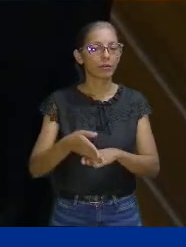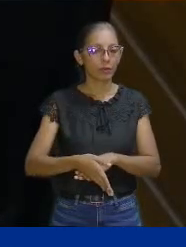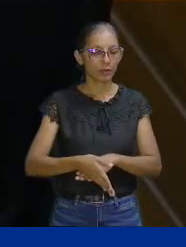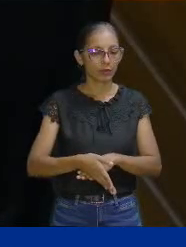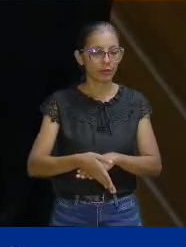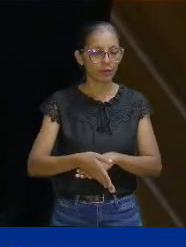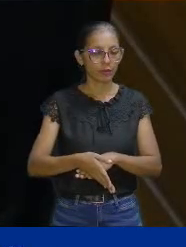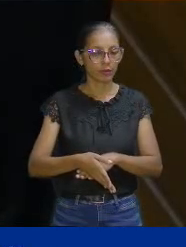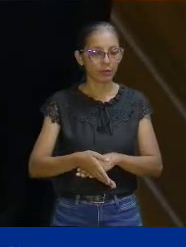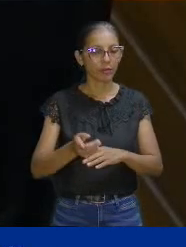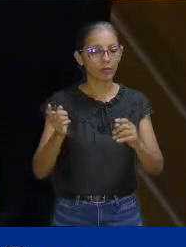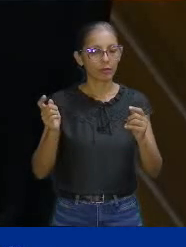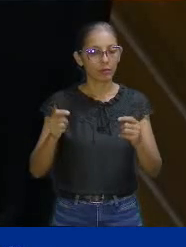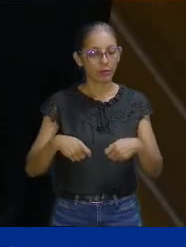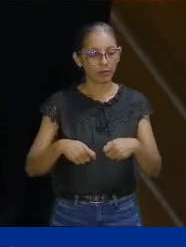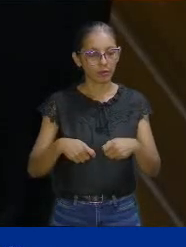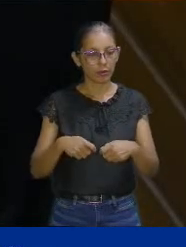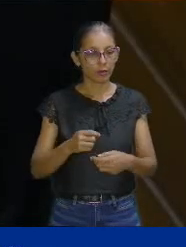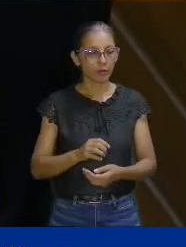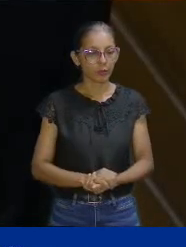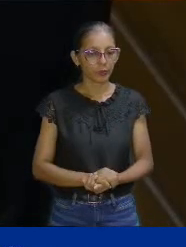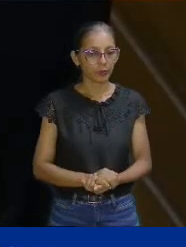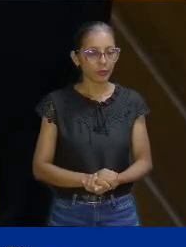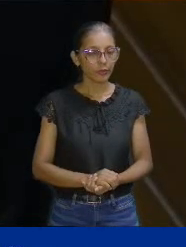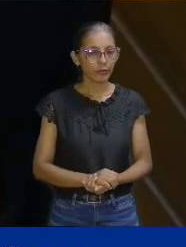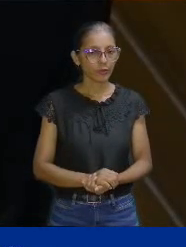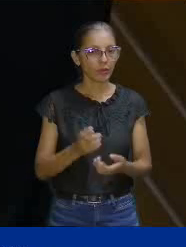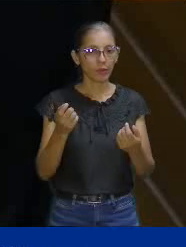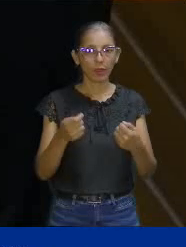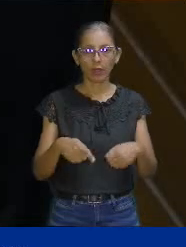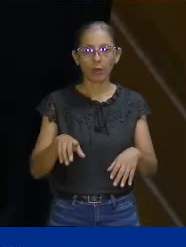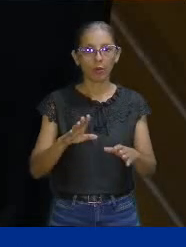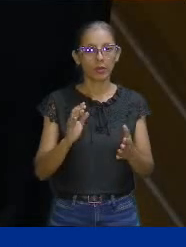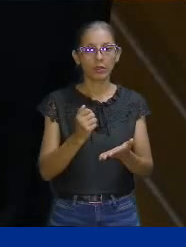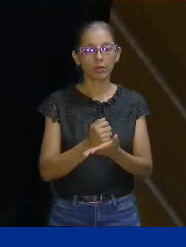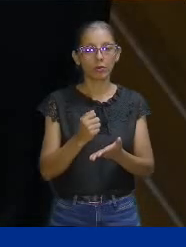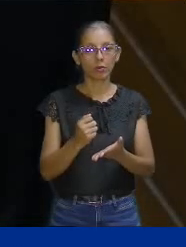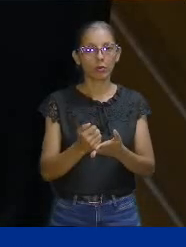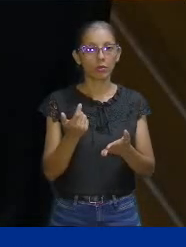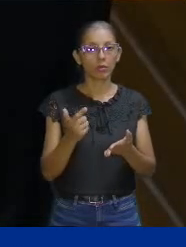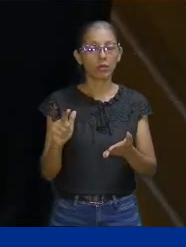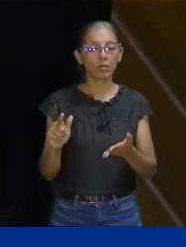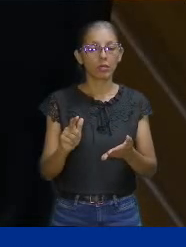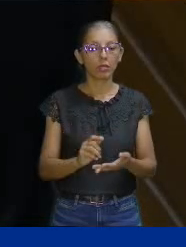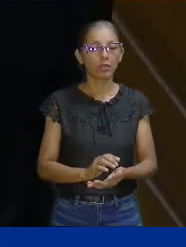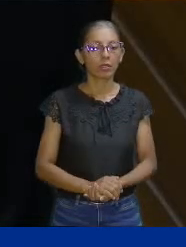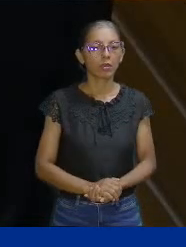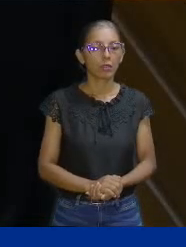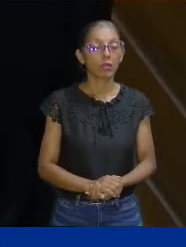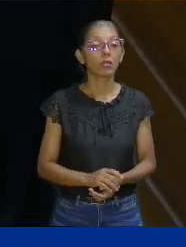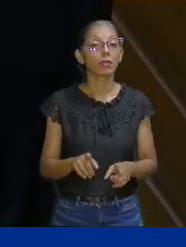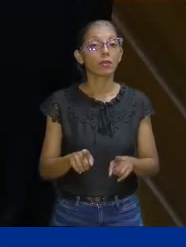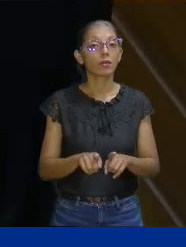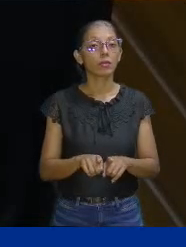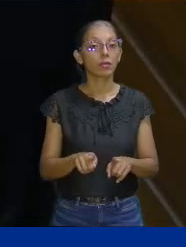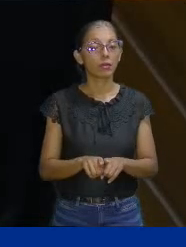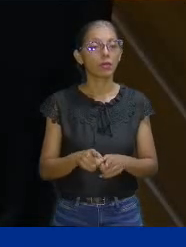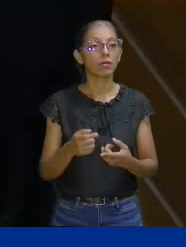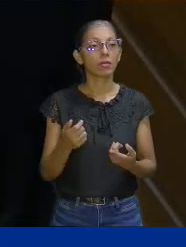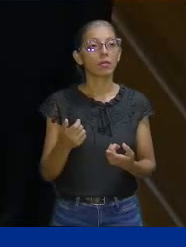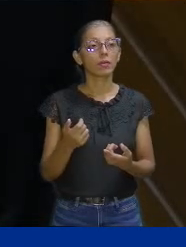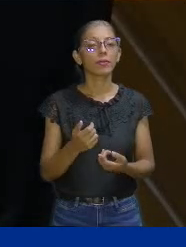documentos de seu cliente, mesmo sem procuração, quando públicos ou findos. Também a súmula vinculante 14